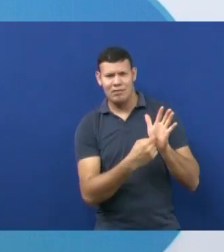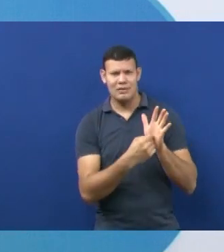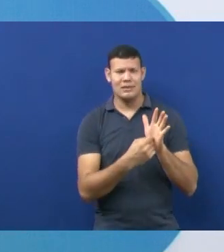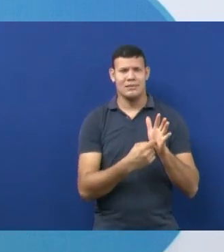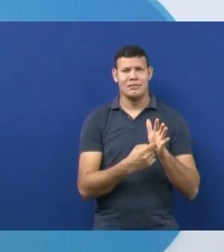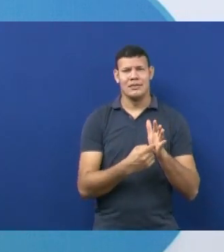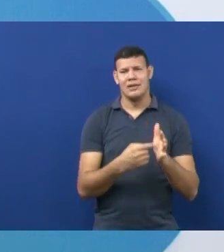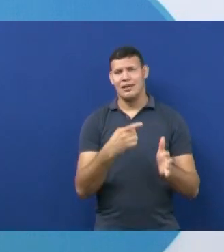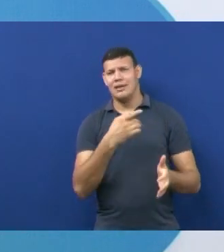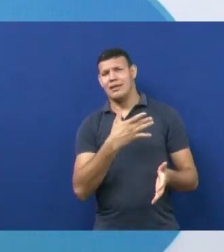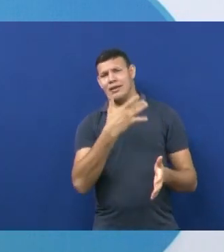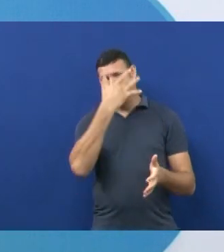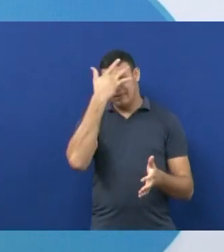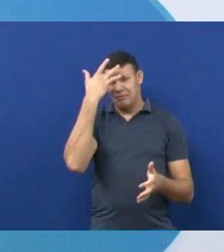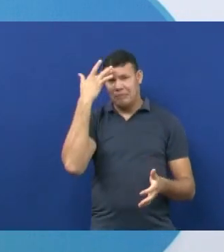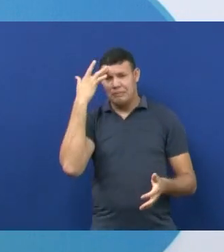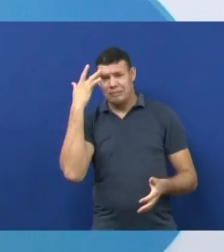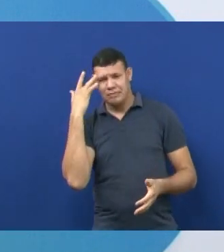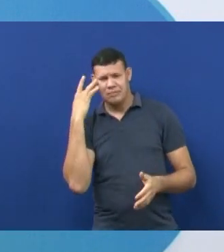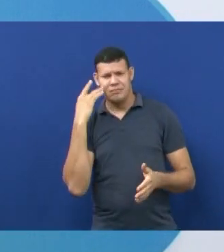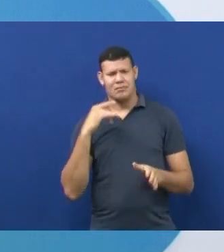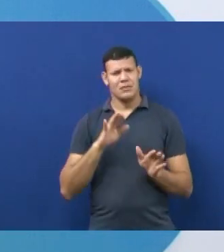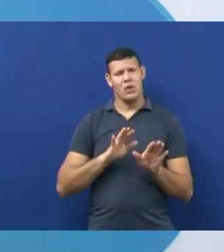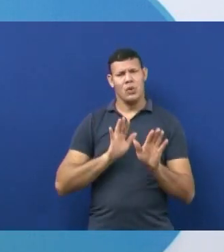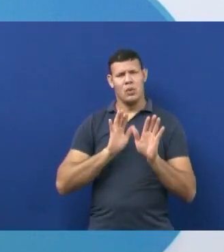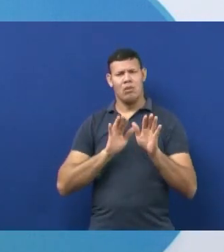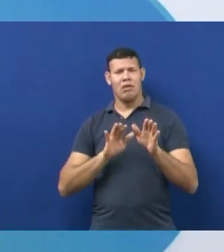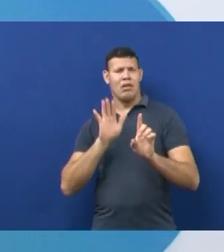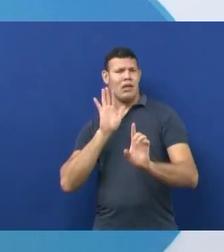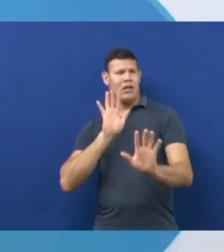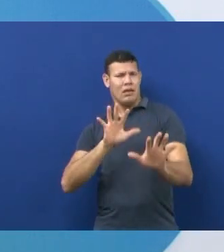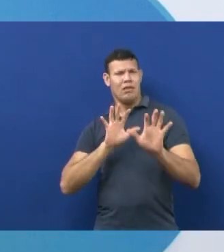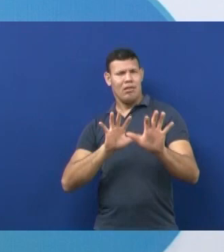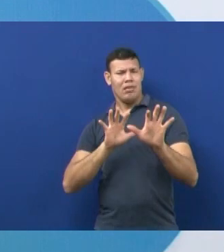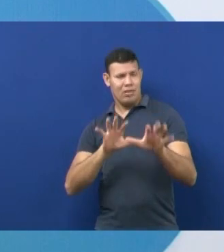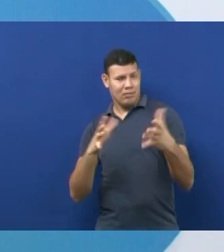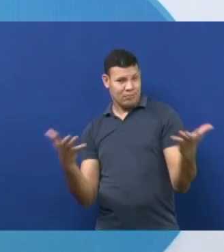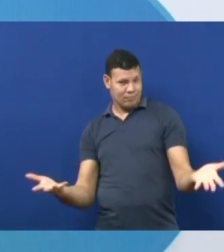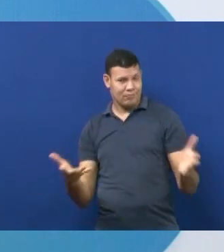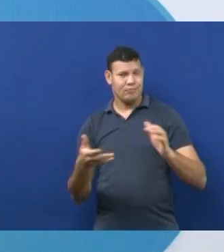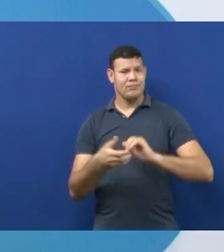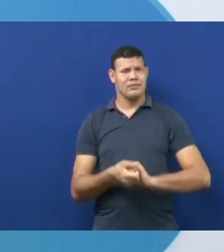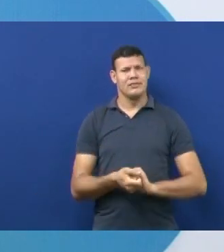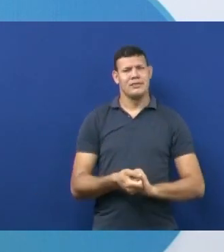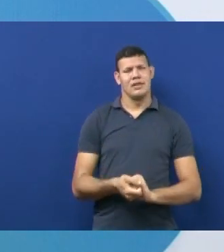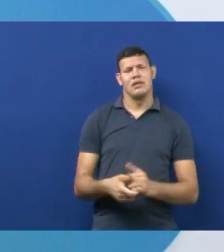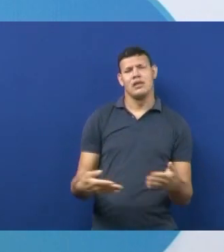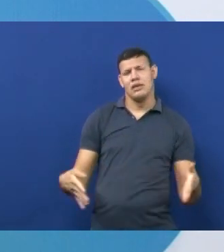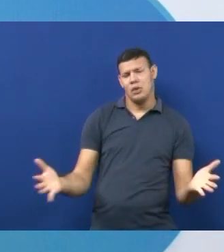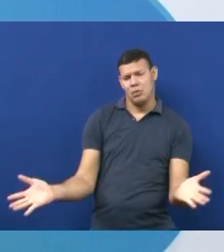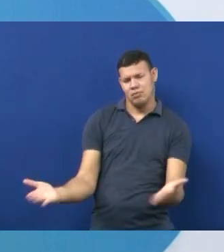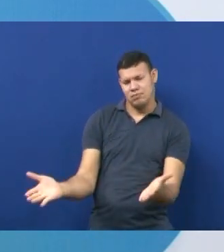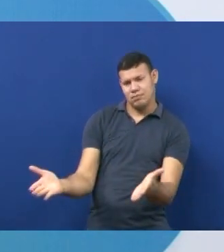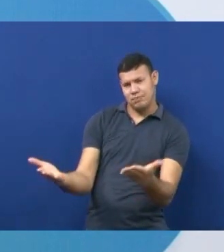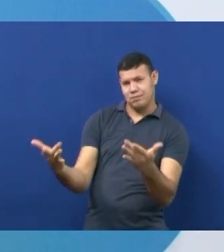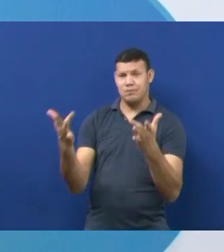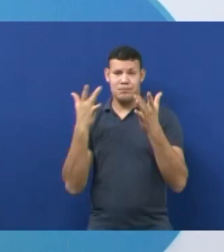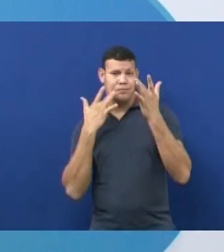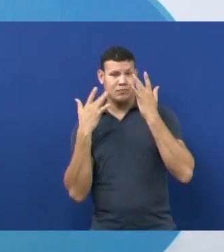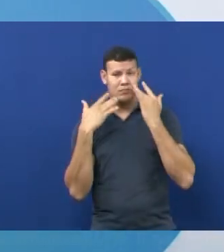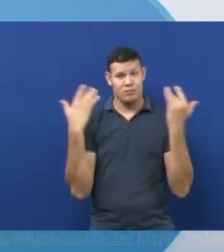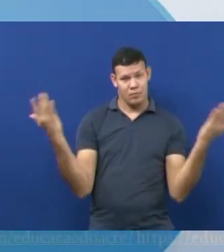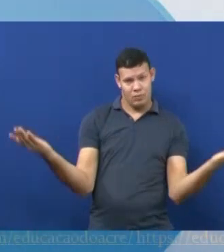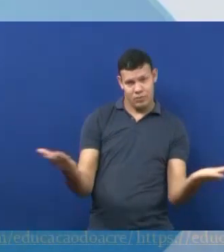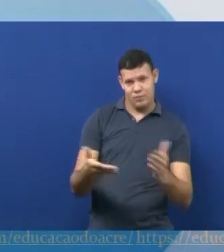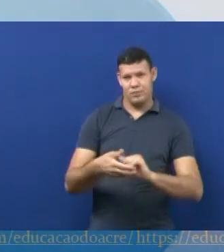dramaturgos, encenadores e intérpretes na época medieval que trouxeram muita coisa bacana para o nosso teatro